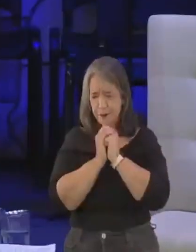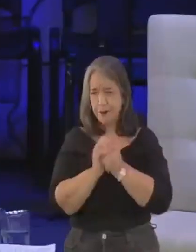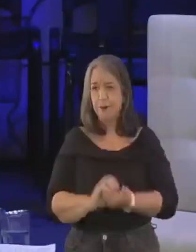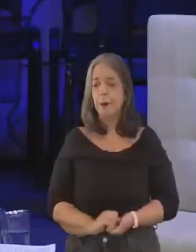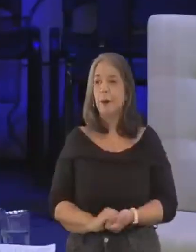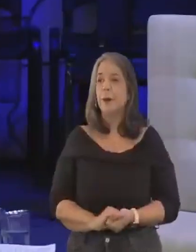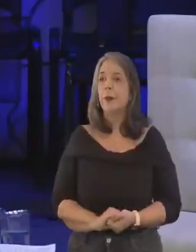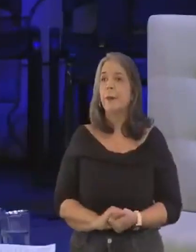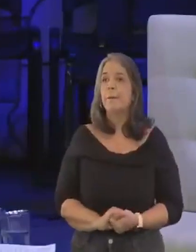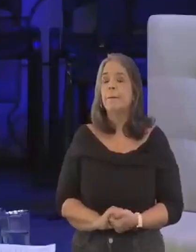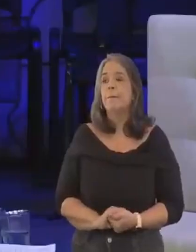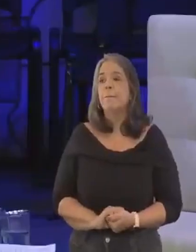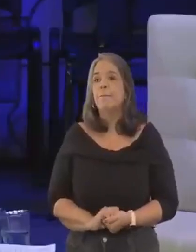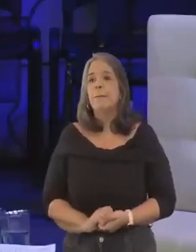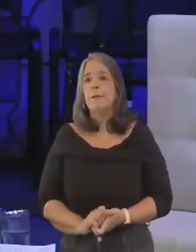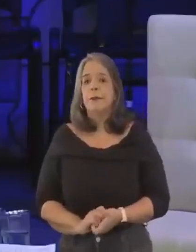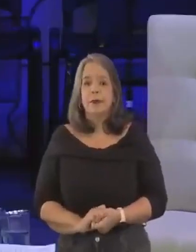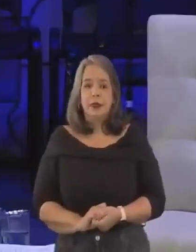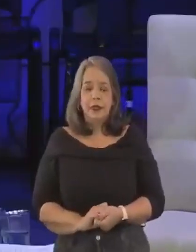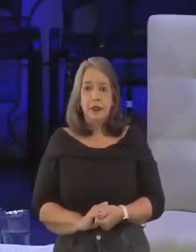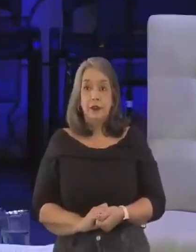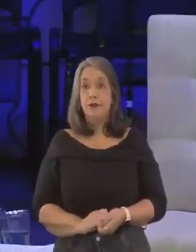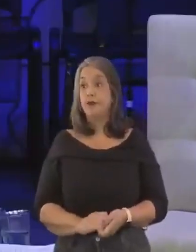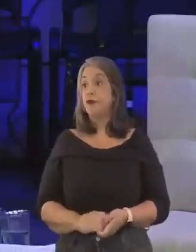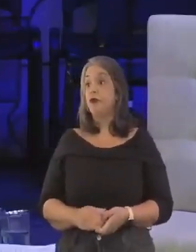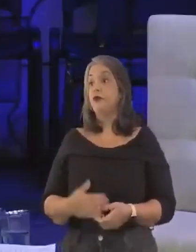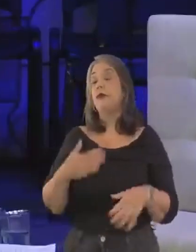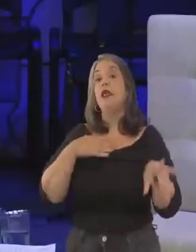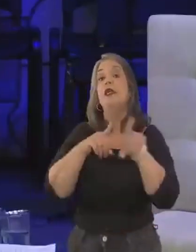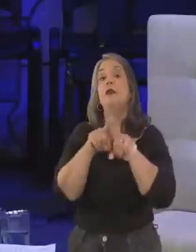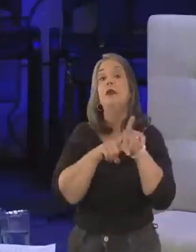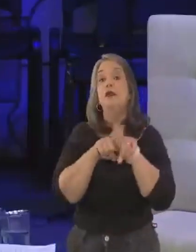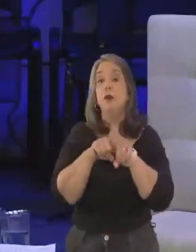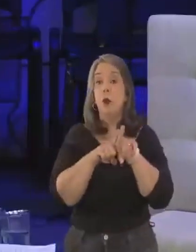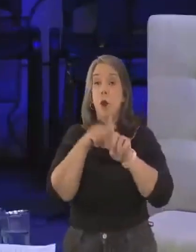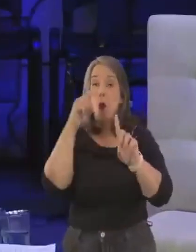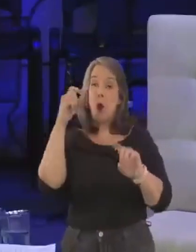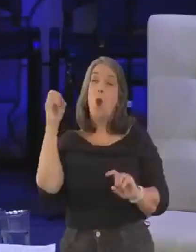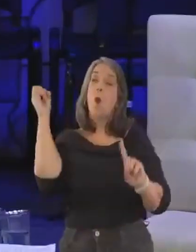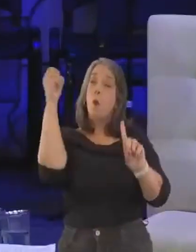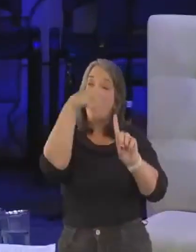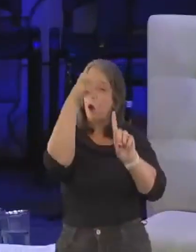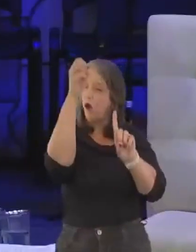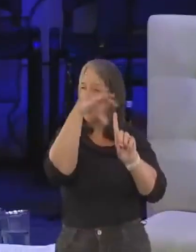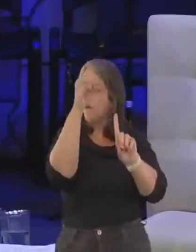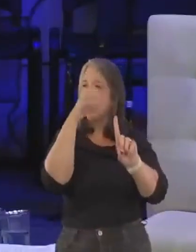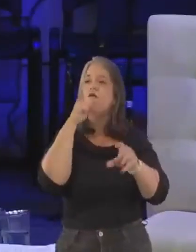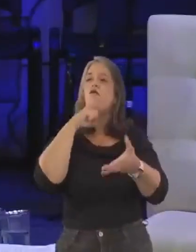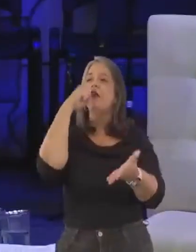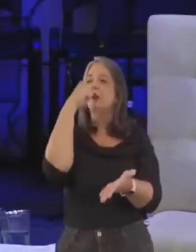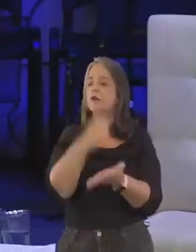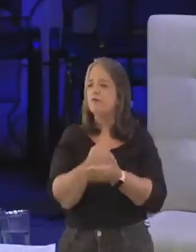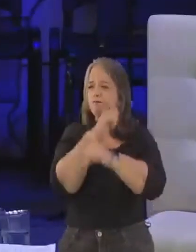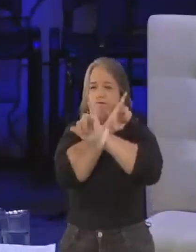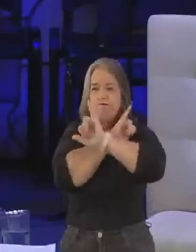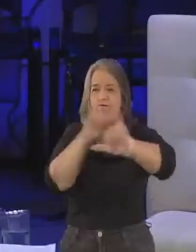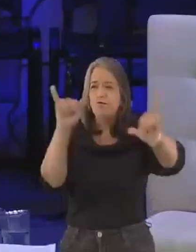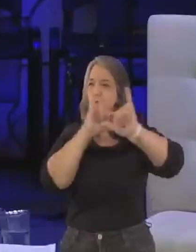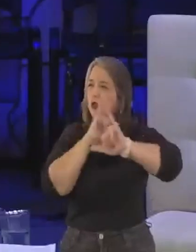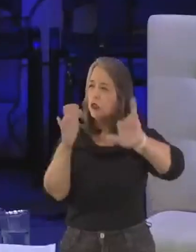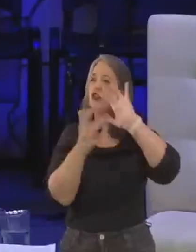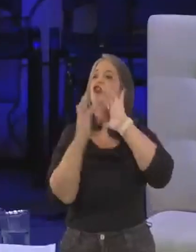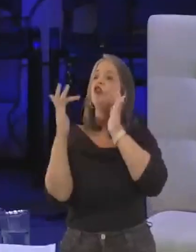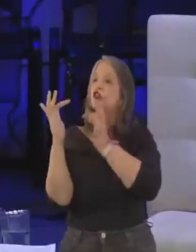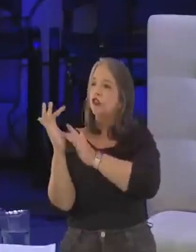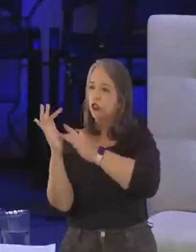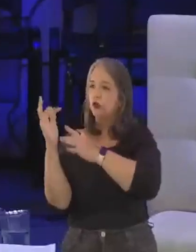Meus amados irmãos, vários profetas do Antigo Testamento anunciaram a vinda de Jesus.